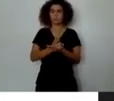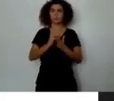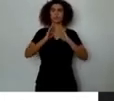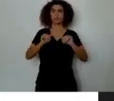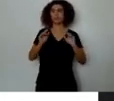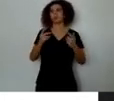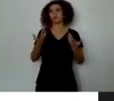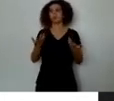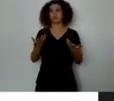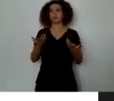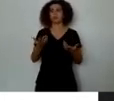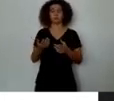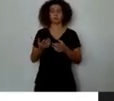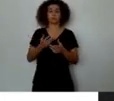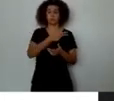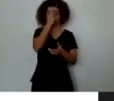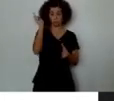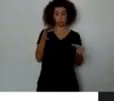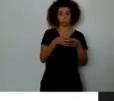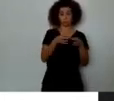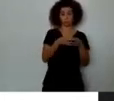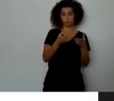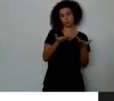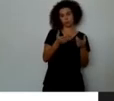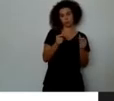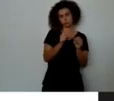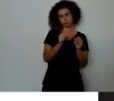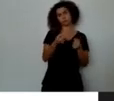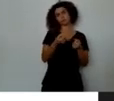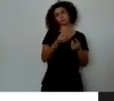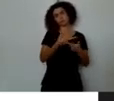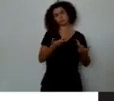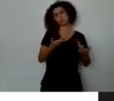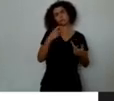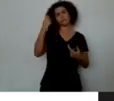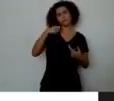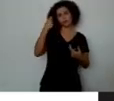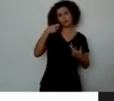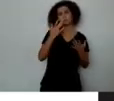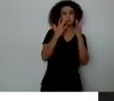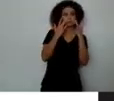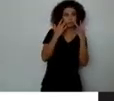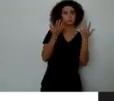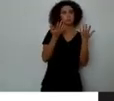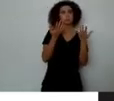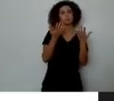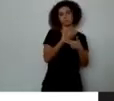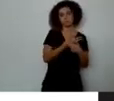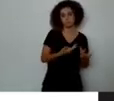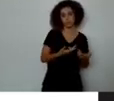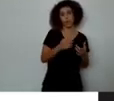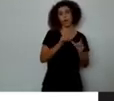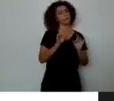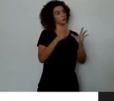em quem produz conteúdo, né? Nos negros que produzem algum conteúdo artístico, que muitas vezes ele só é aceito se